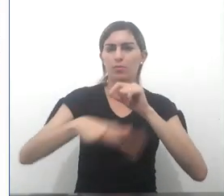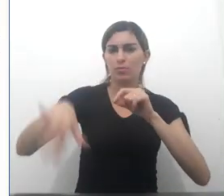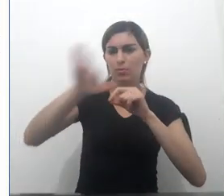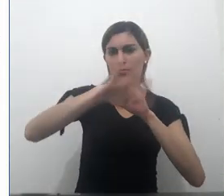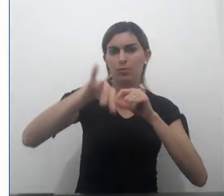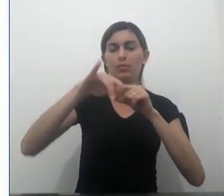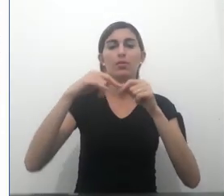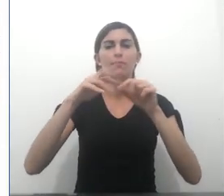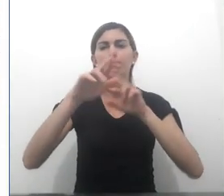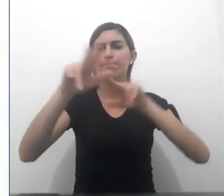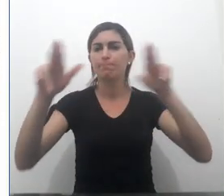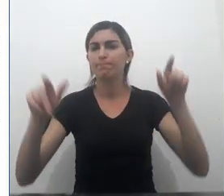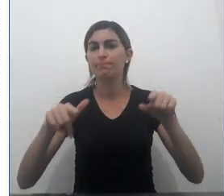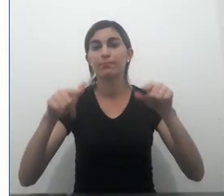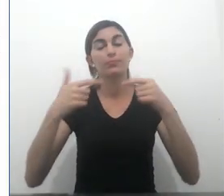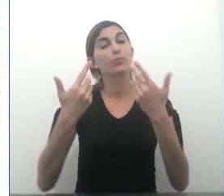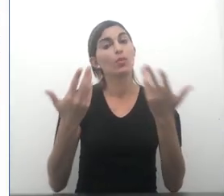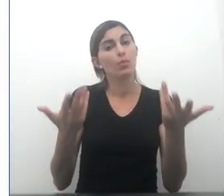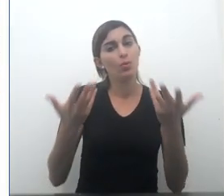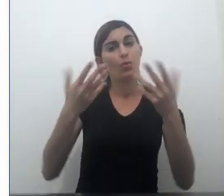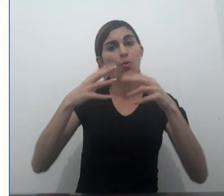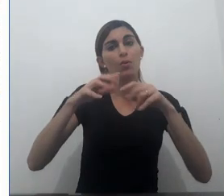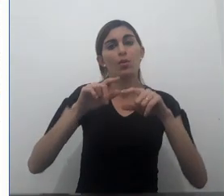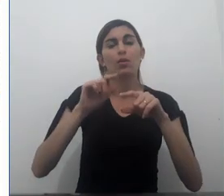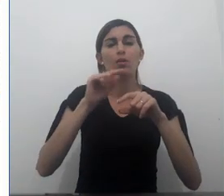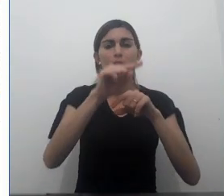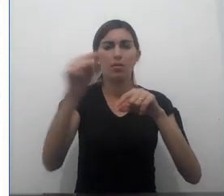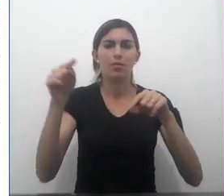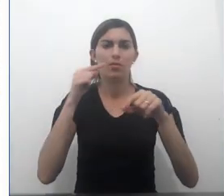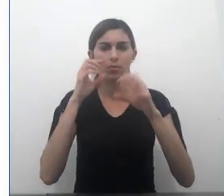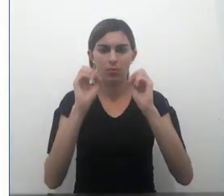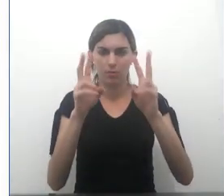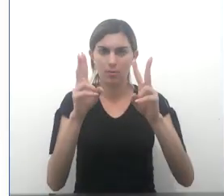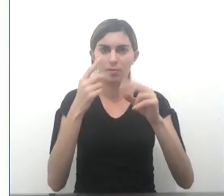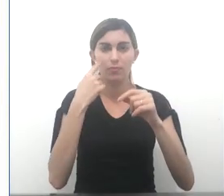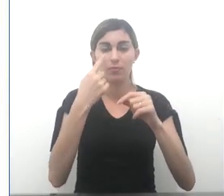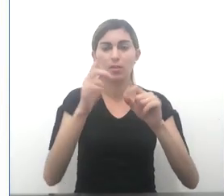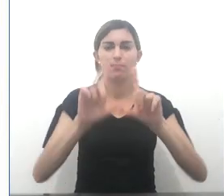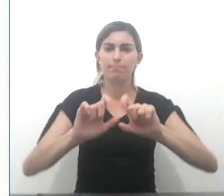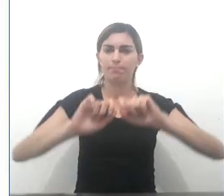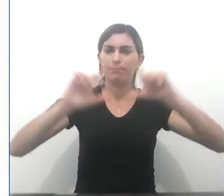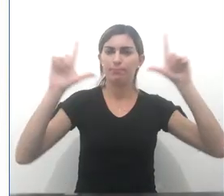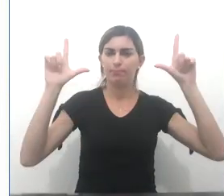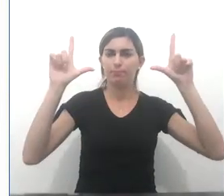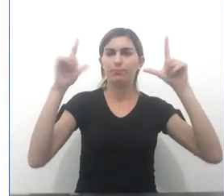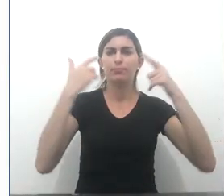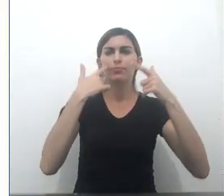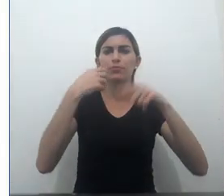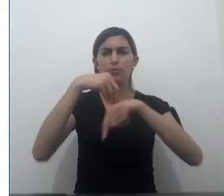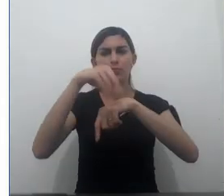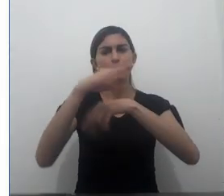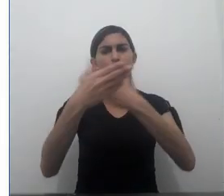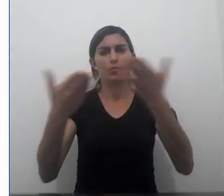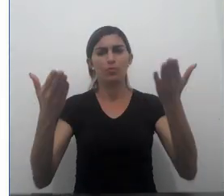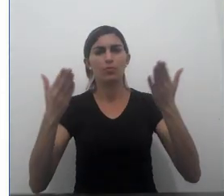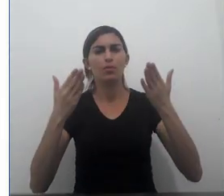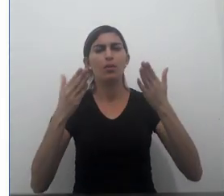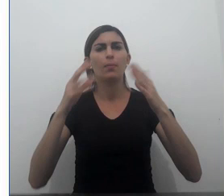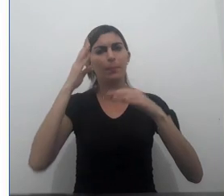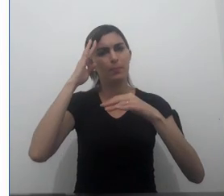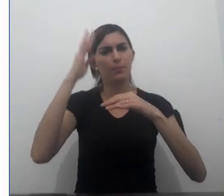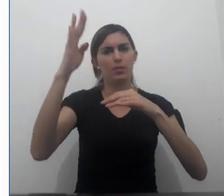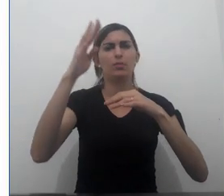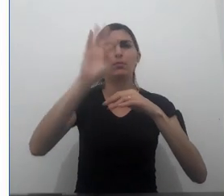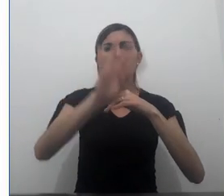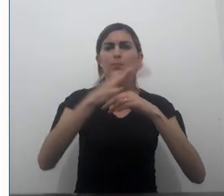dessa transferência de mercadorias, por meio desse comércio. Ok, gente? Observa na tela mais uma vez. Eu trouxe para vocês aí as